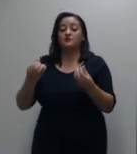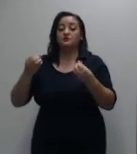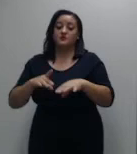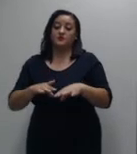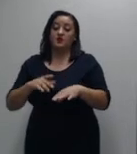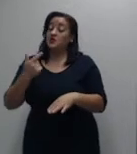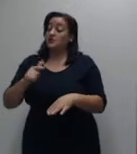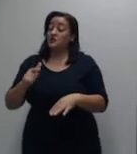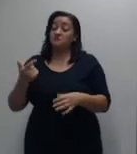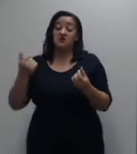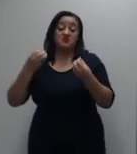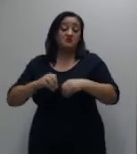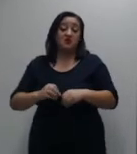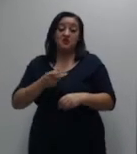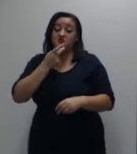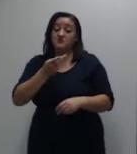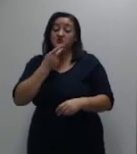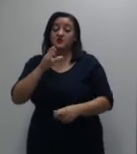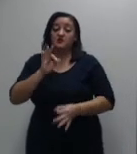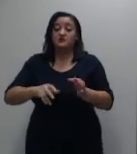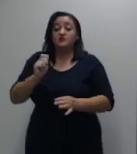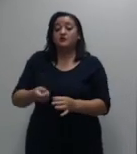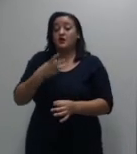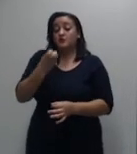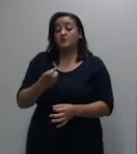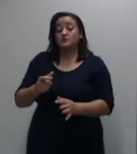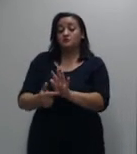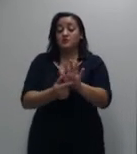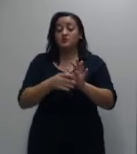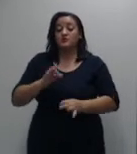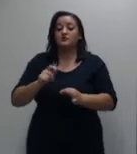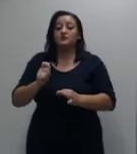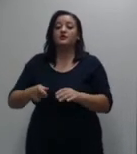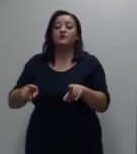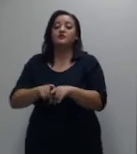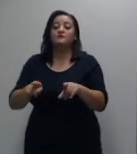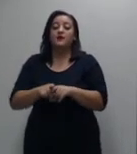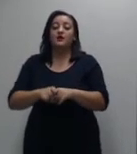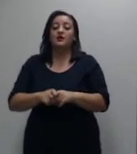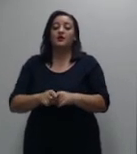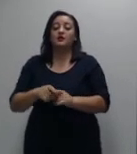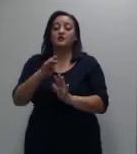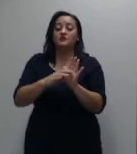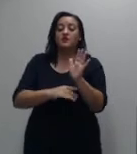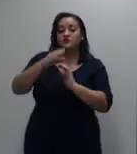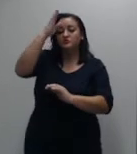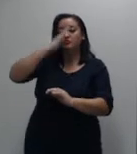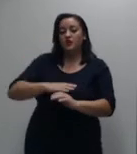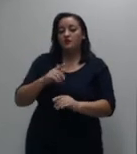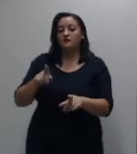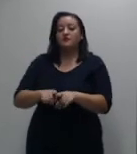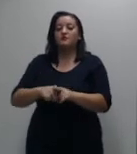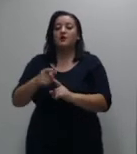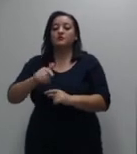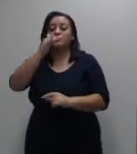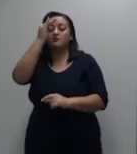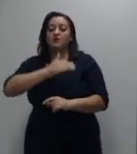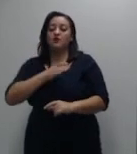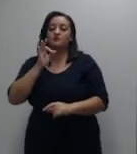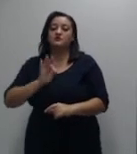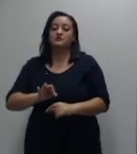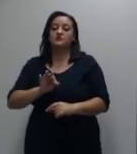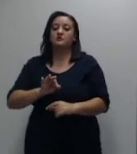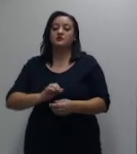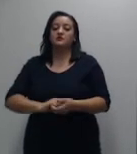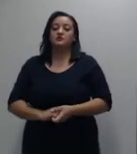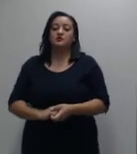confessadamente na tendência reconhecido na sentença de prova e também não aprova a estou realmente dá